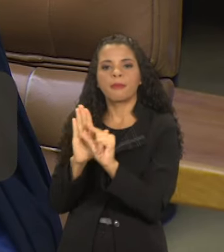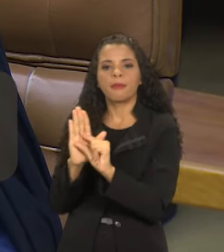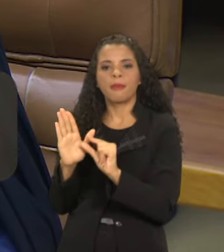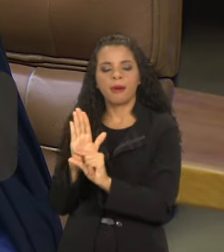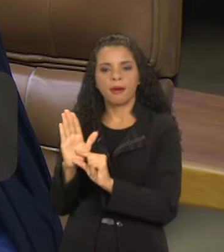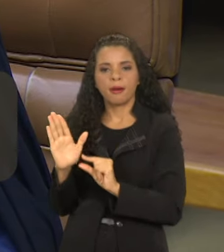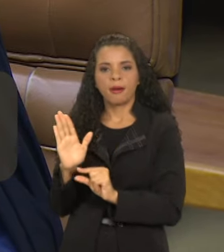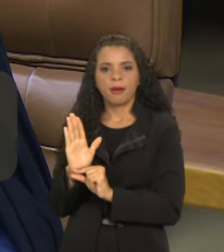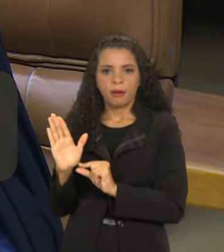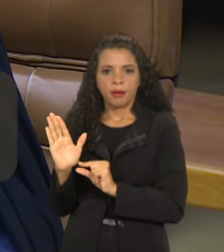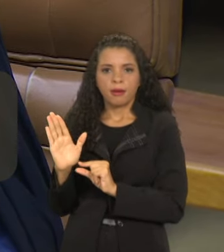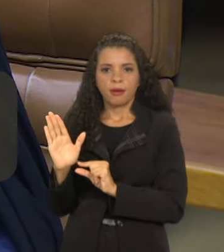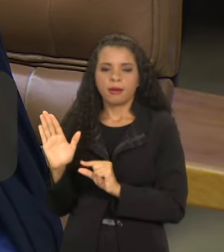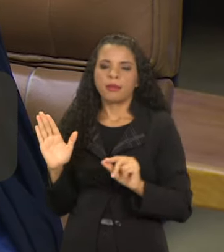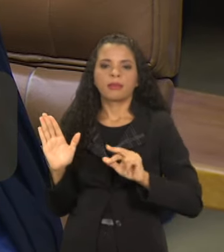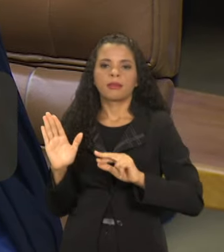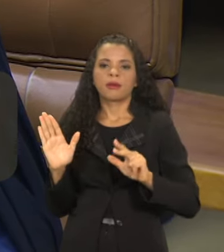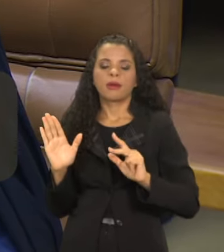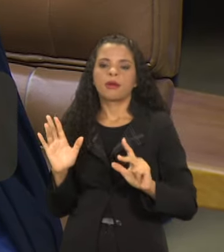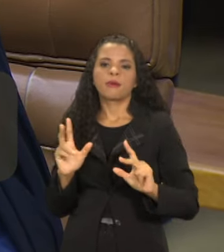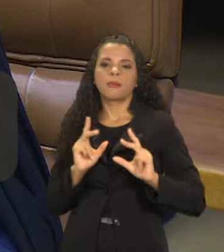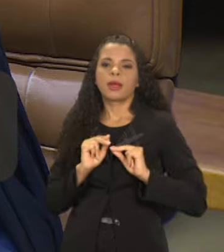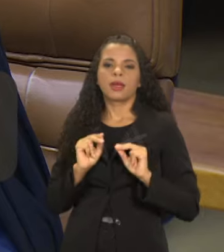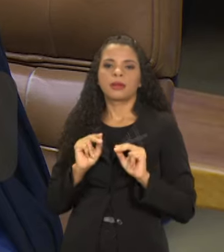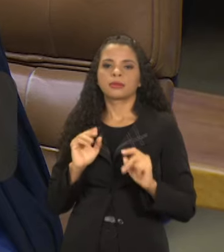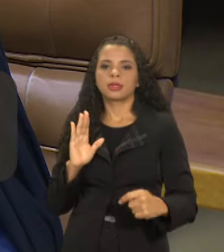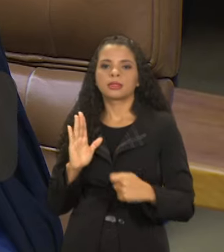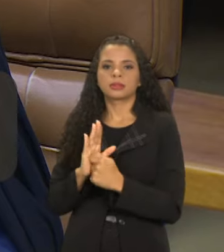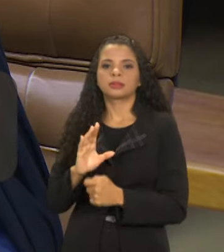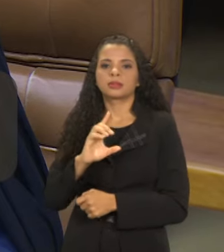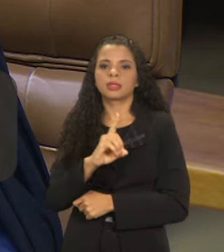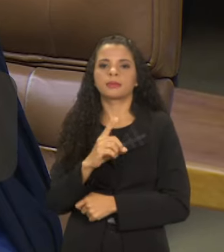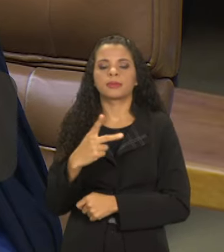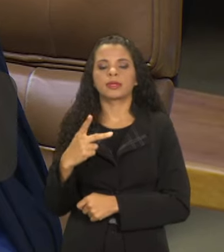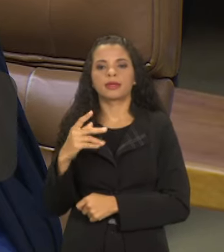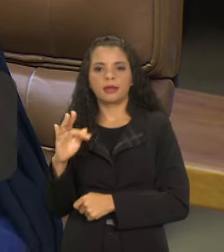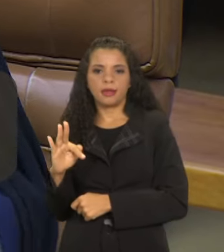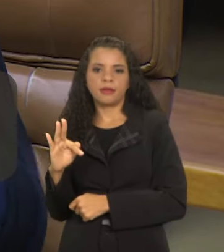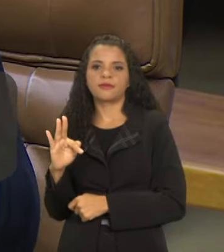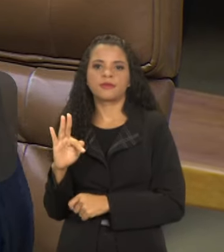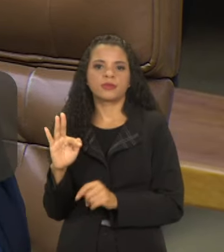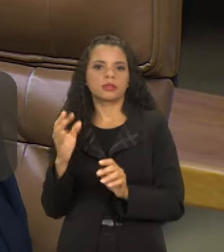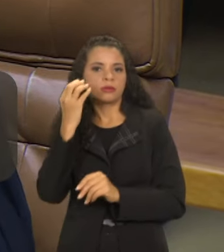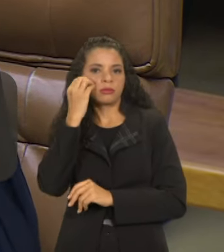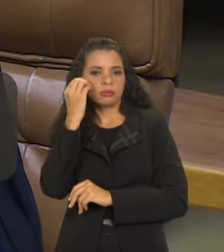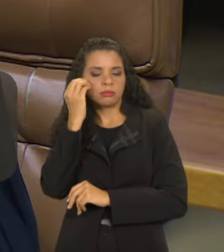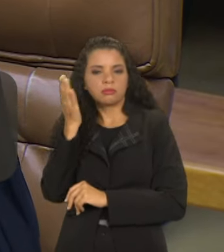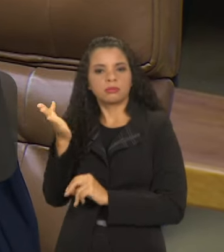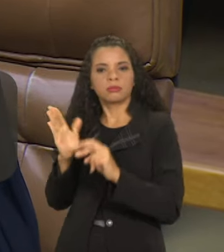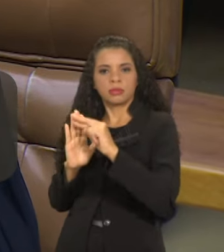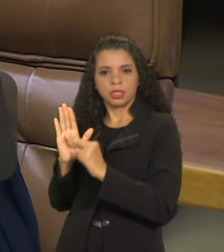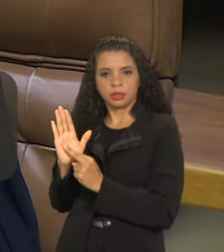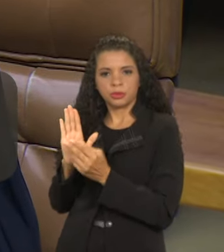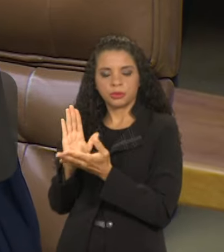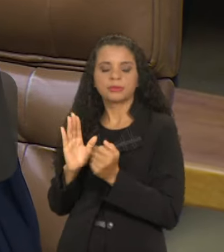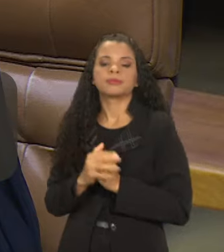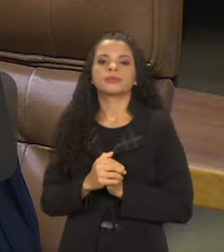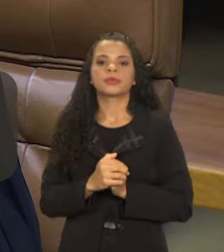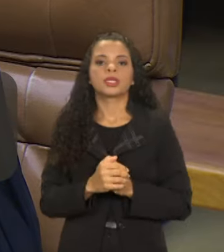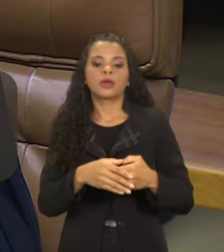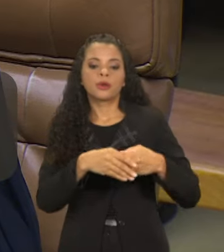da ação da DPF, que está sob a relatoria do eminente ministro Flávio Dino. E cumprimentando Vossa Excelência também